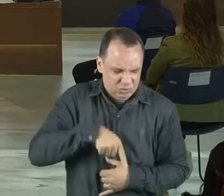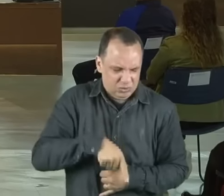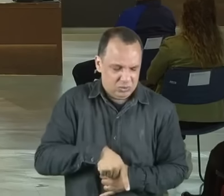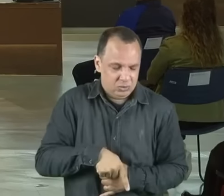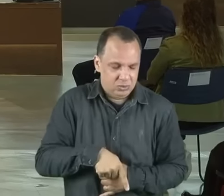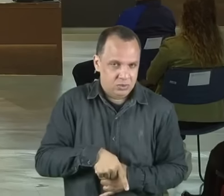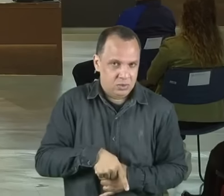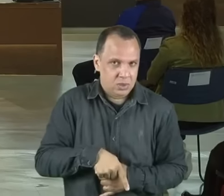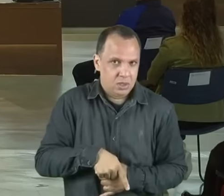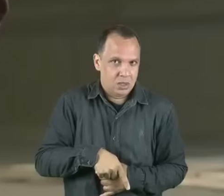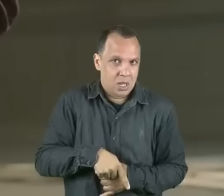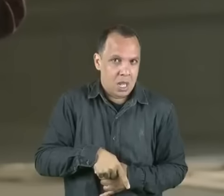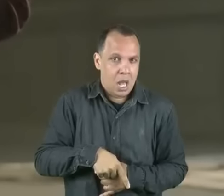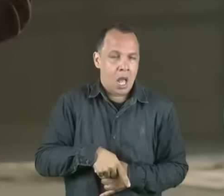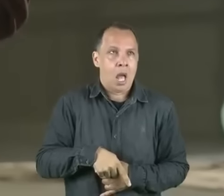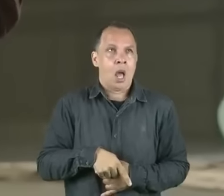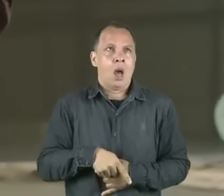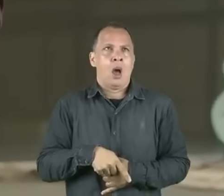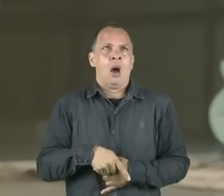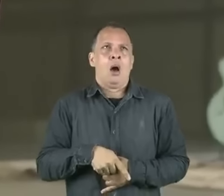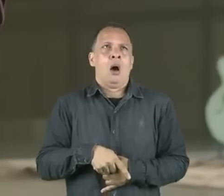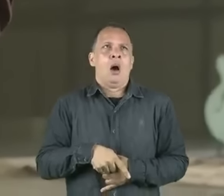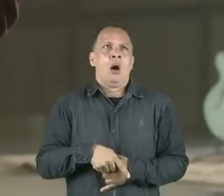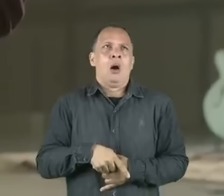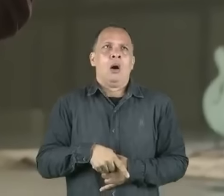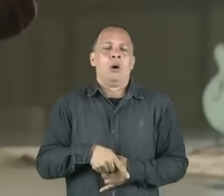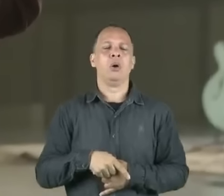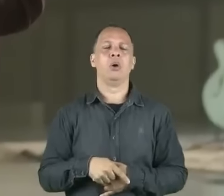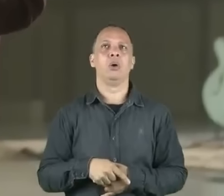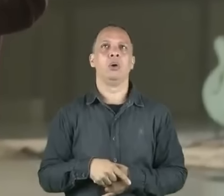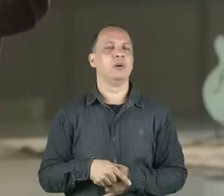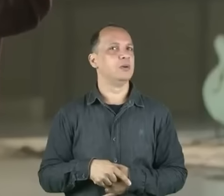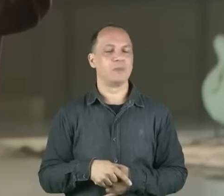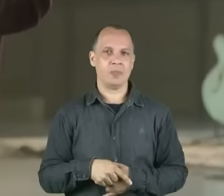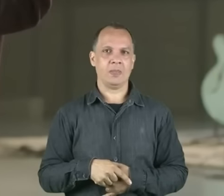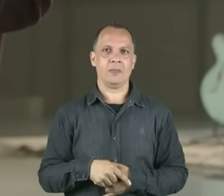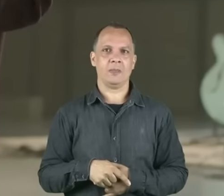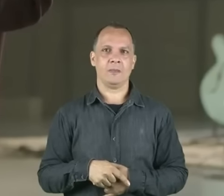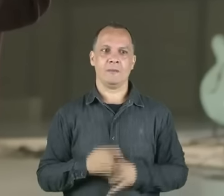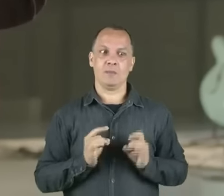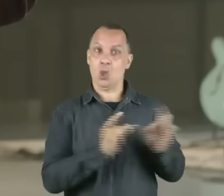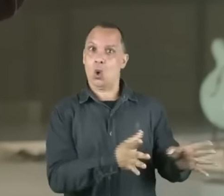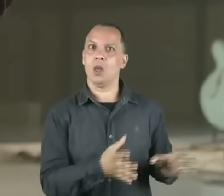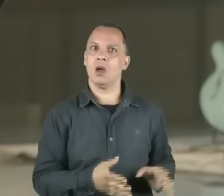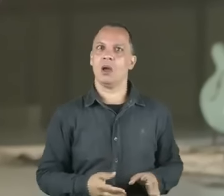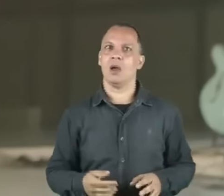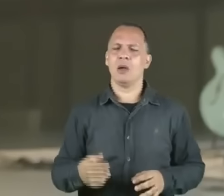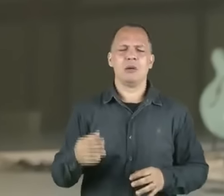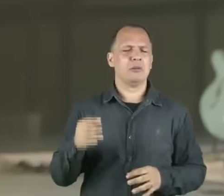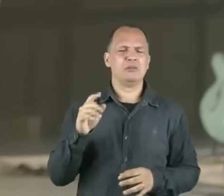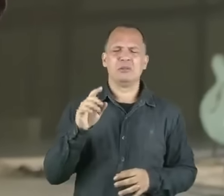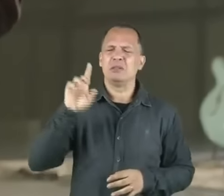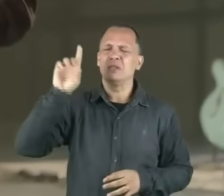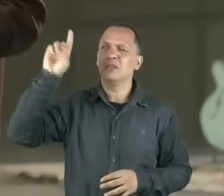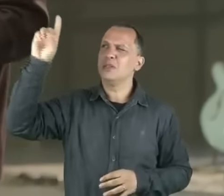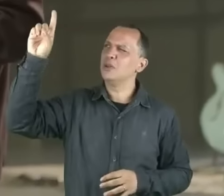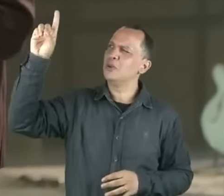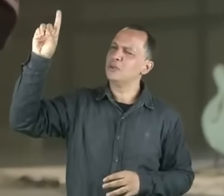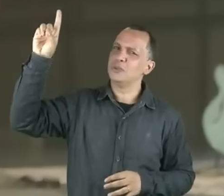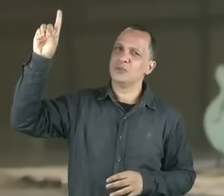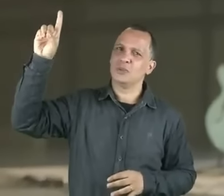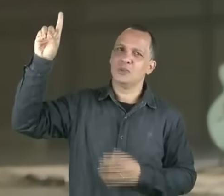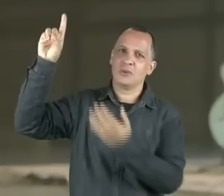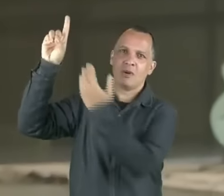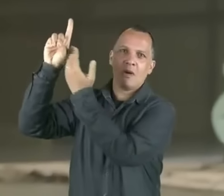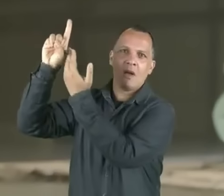está comigo atravessando esse dia mal comigo eu posso não ouvi-lo eu posso não